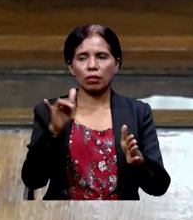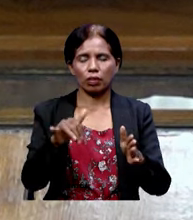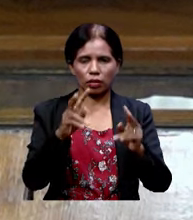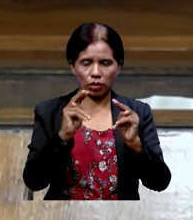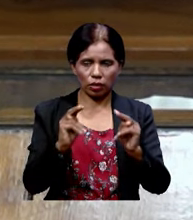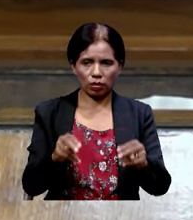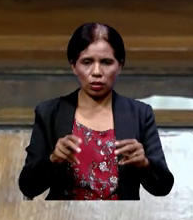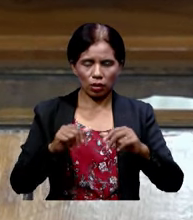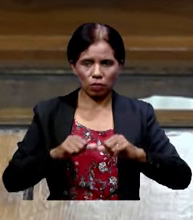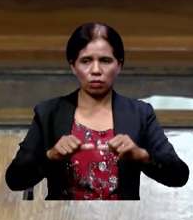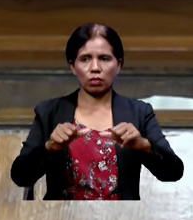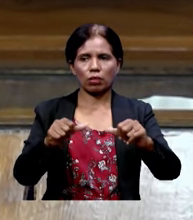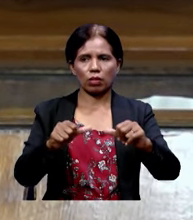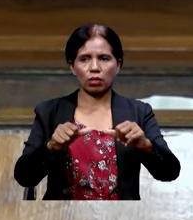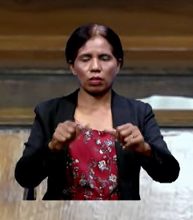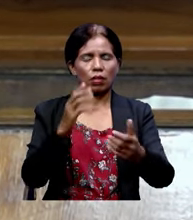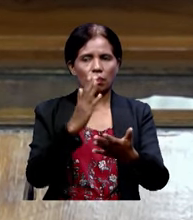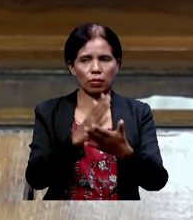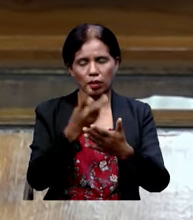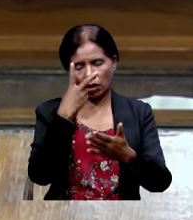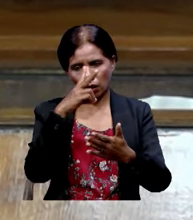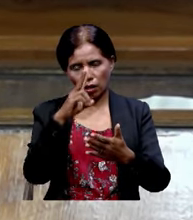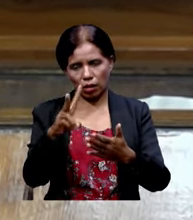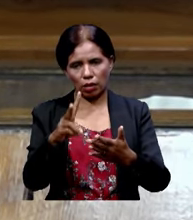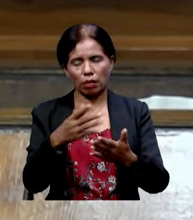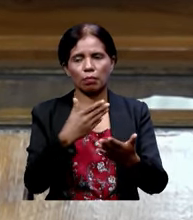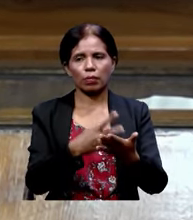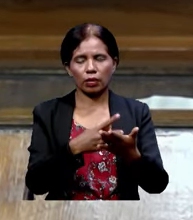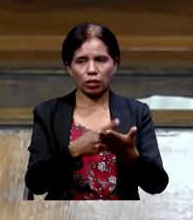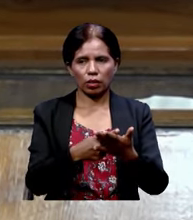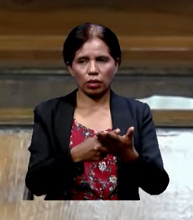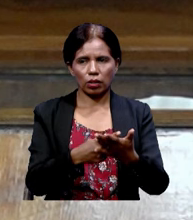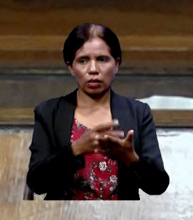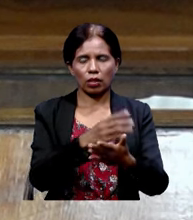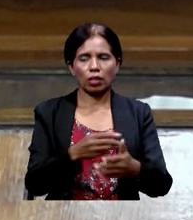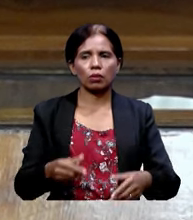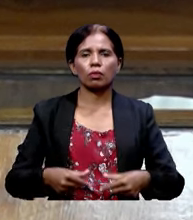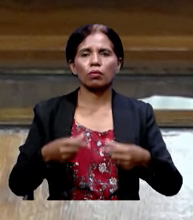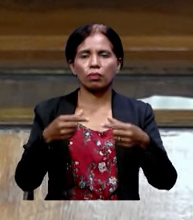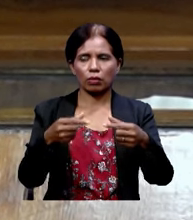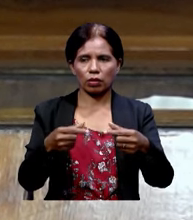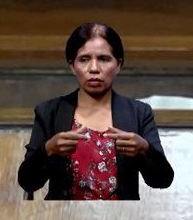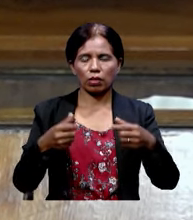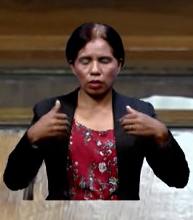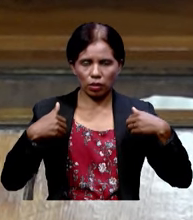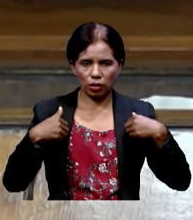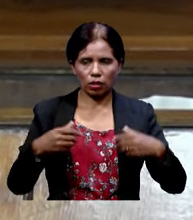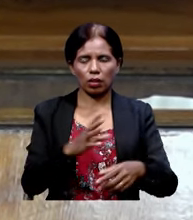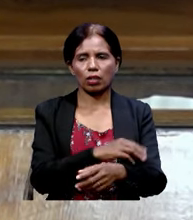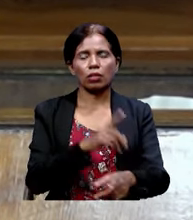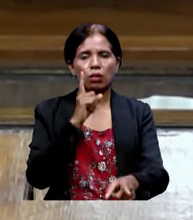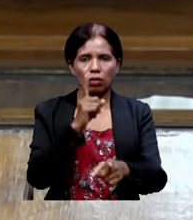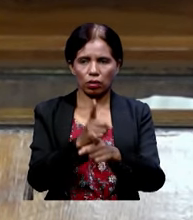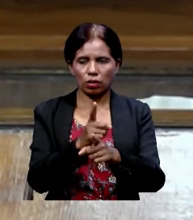necessidade de ato continua ou suspende o haré obra ida, através da grande ida tu fone, e a única razão